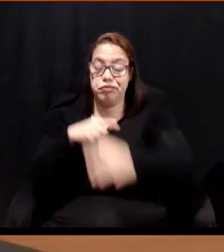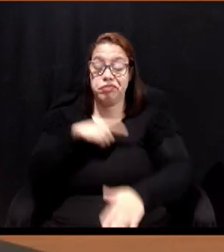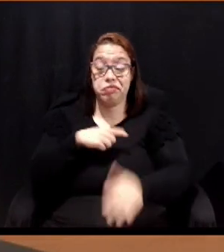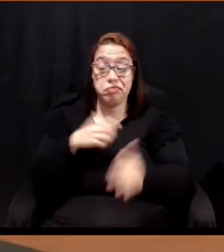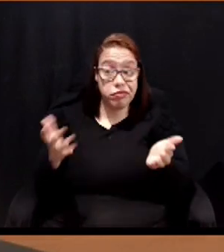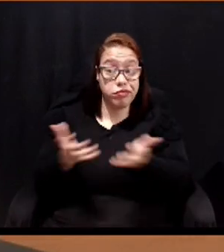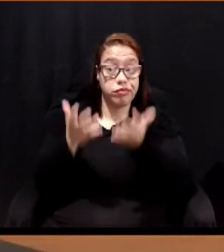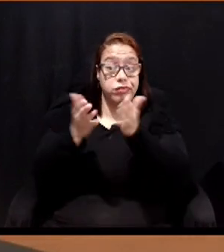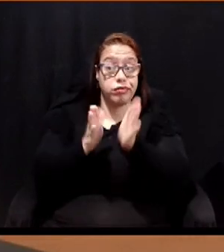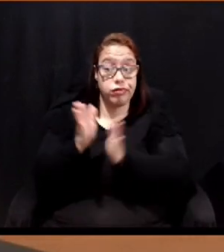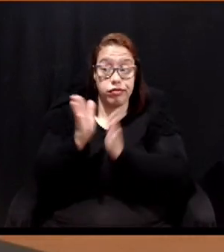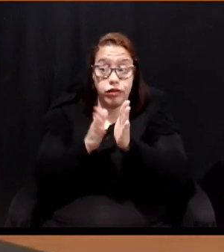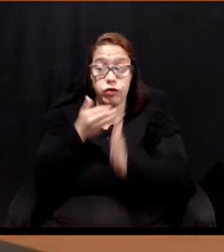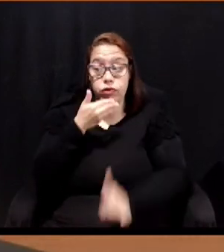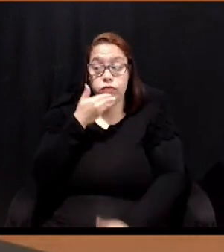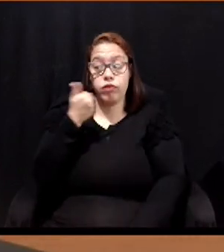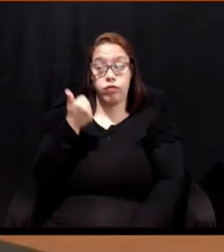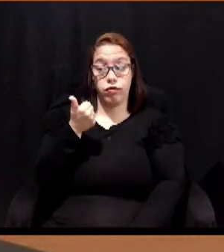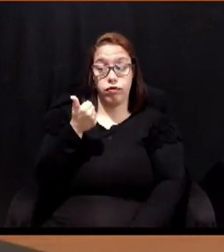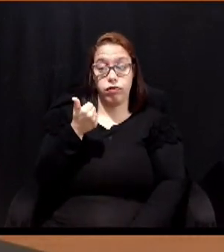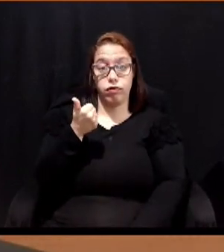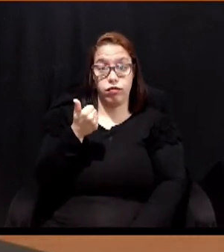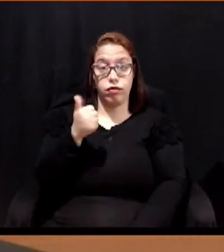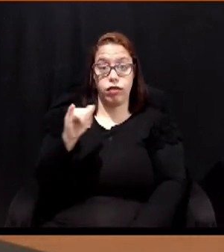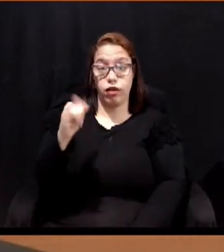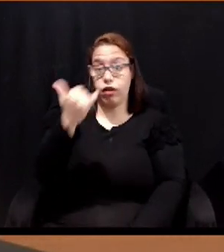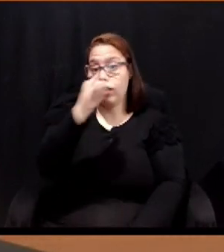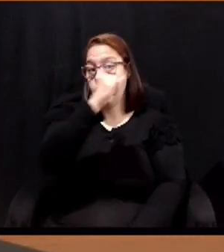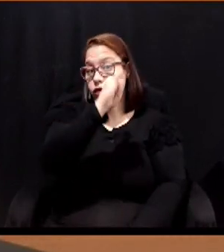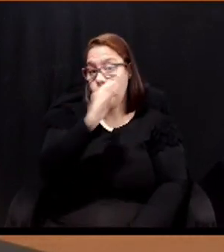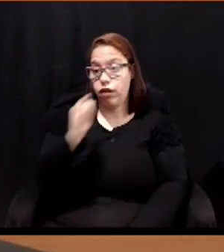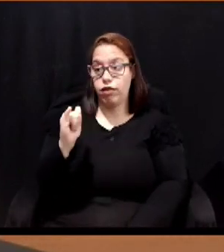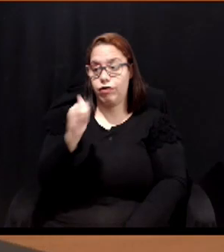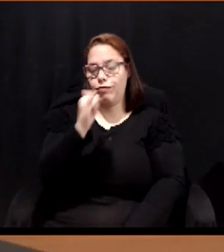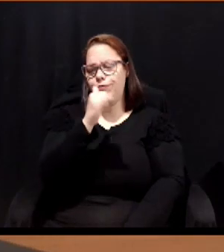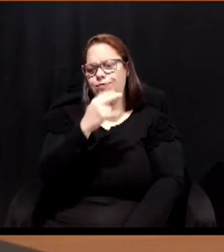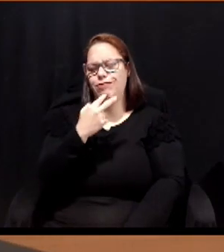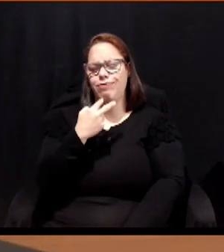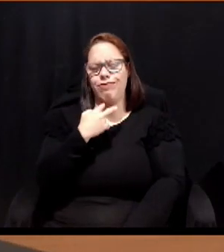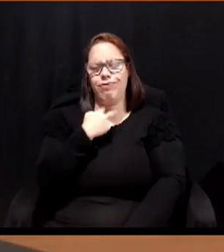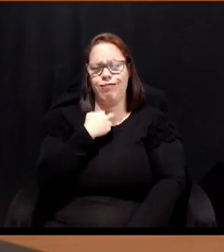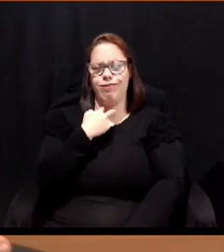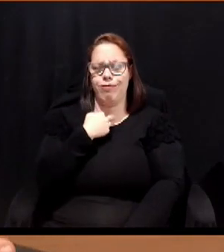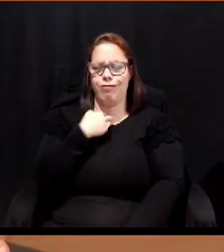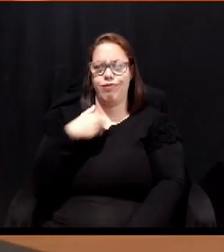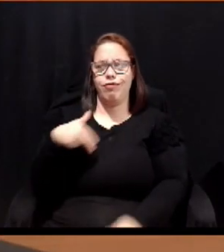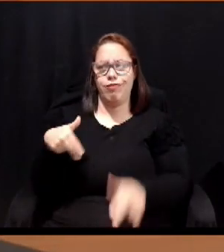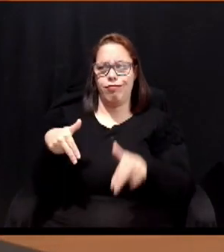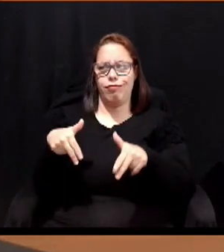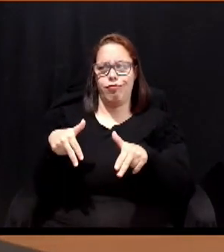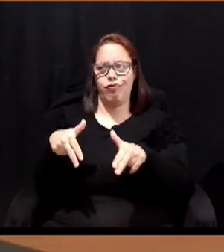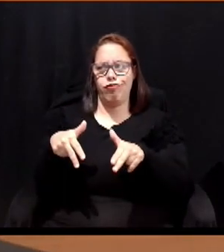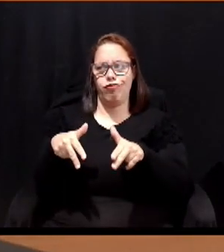acesso melhor a Viracopos. Quer dizer, não pode todo mundo andar na mesma estrada.